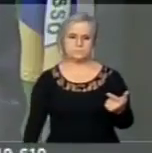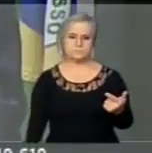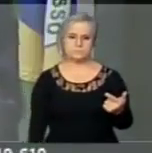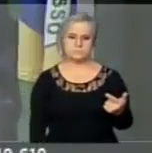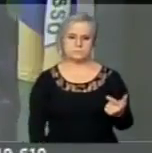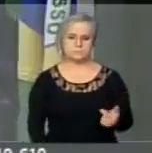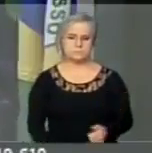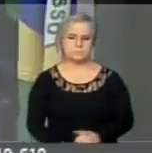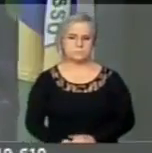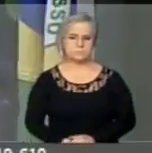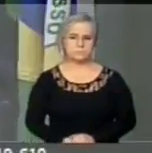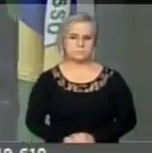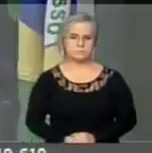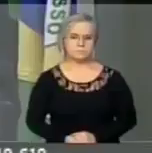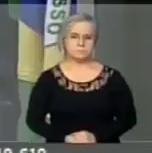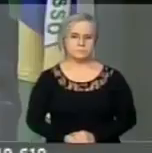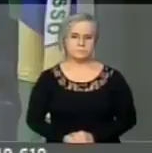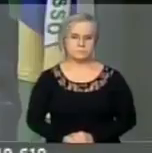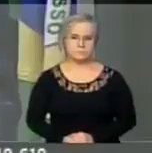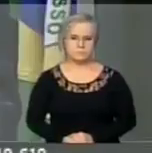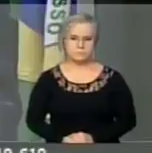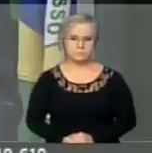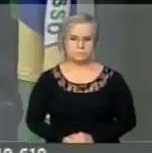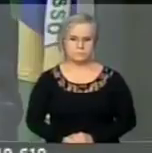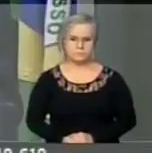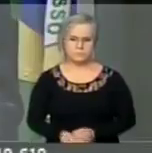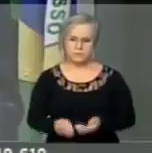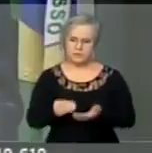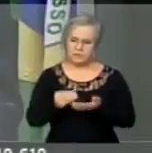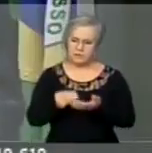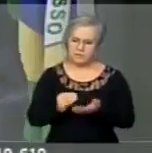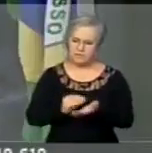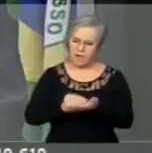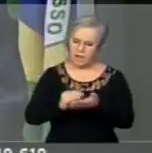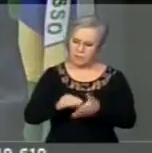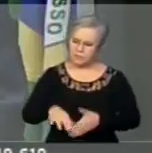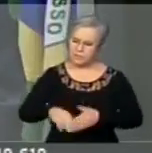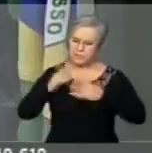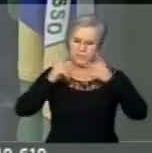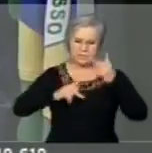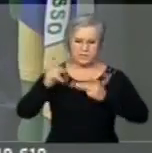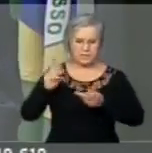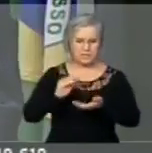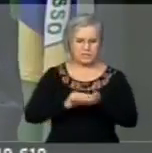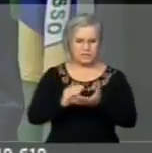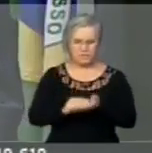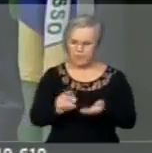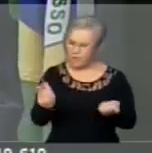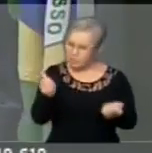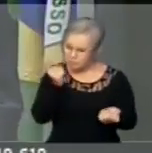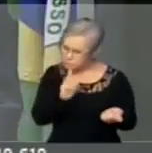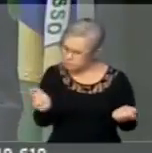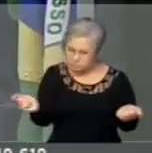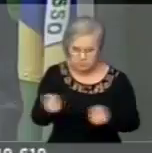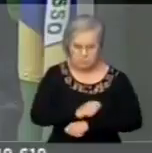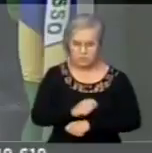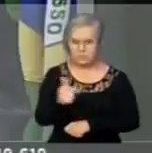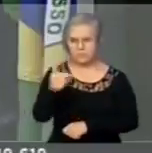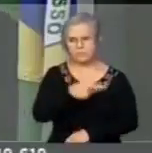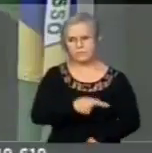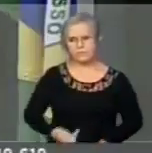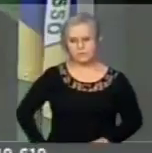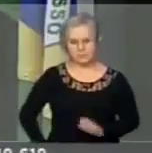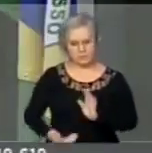a incapacidade e a falta de liderança política e até de bom senso do vice-presidente